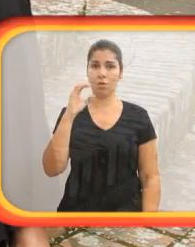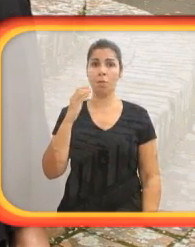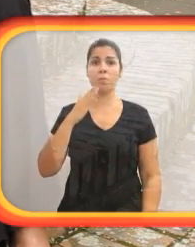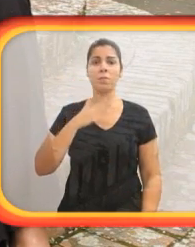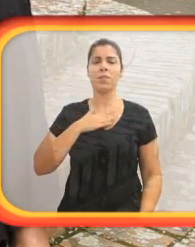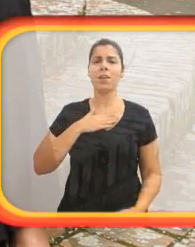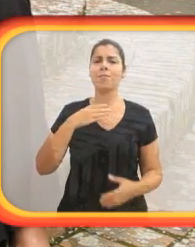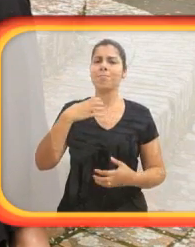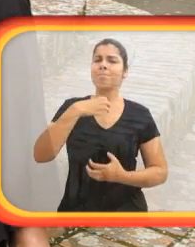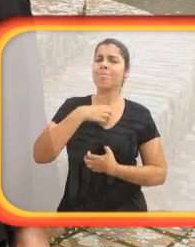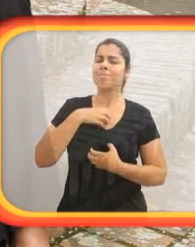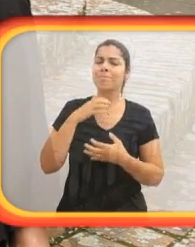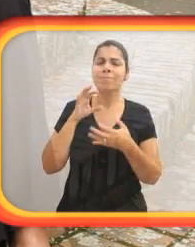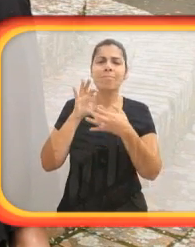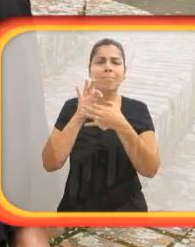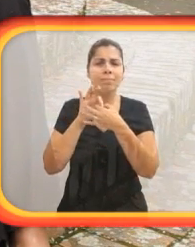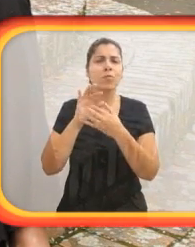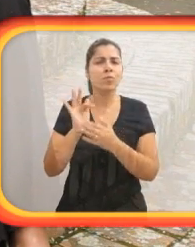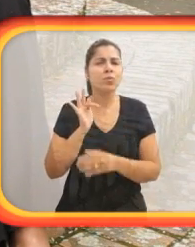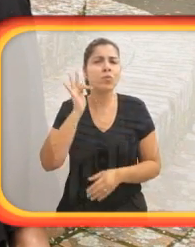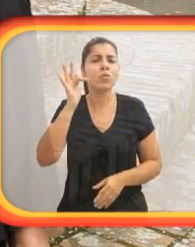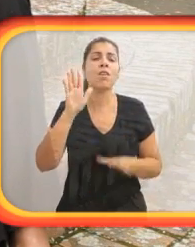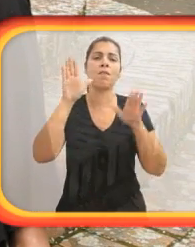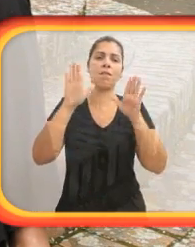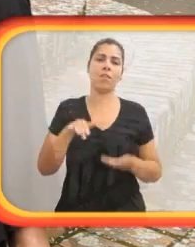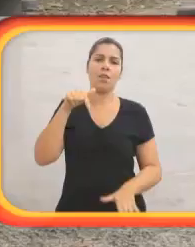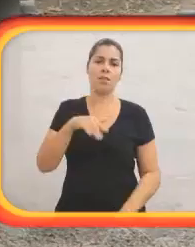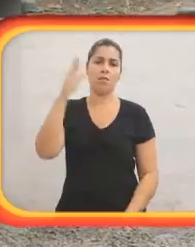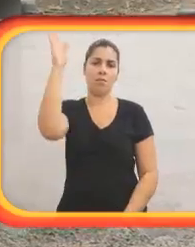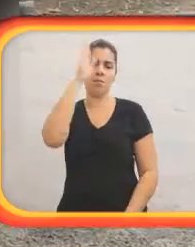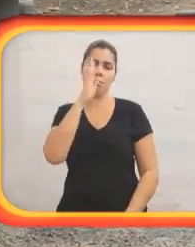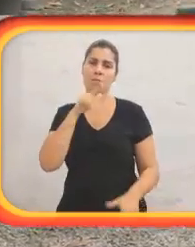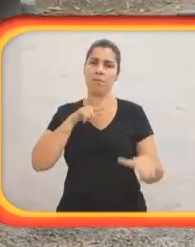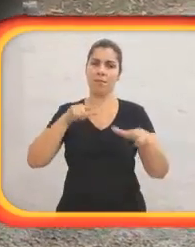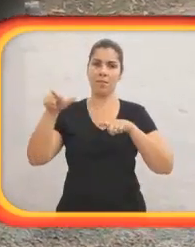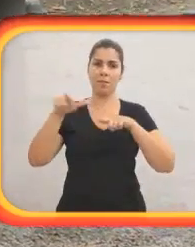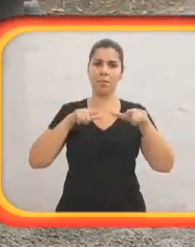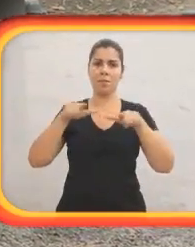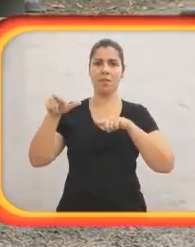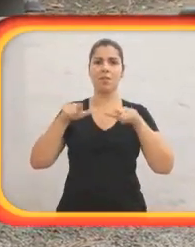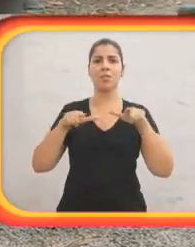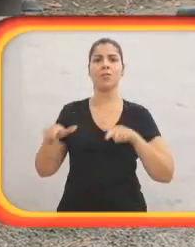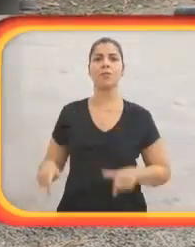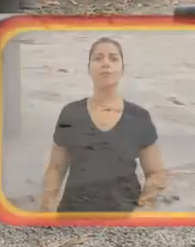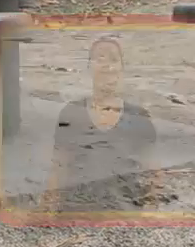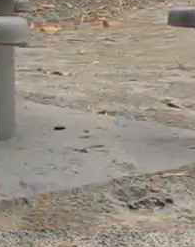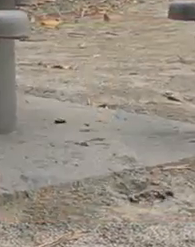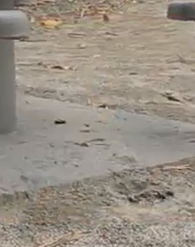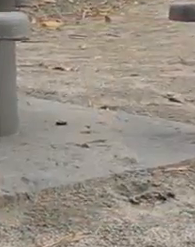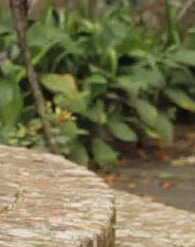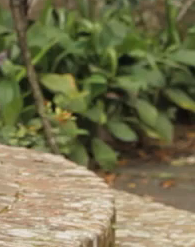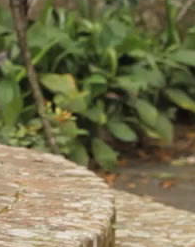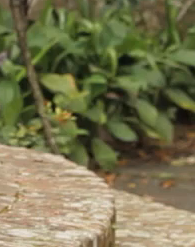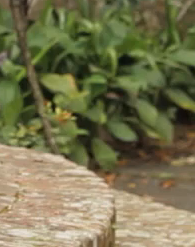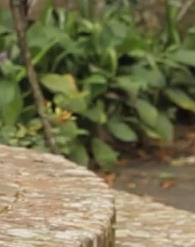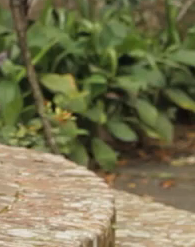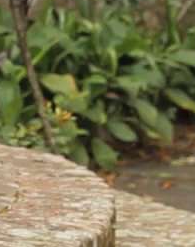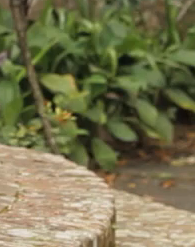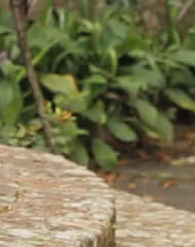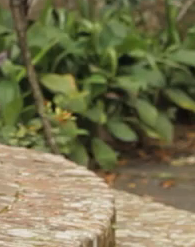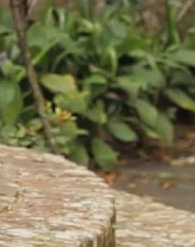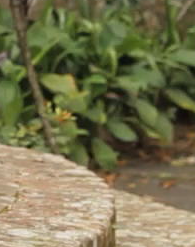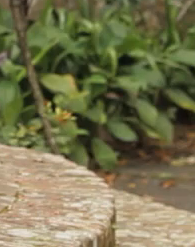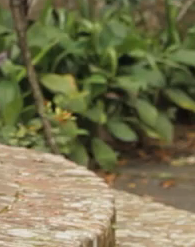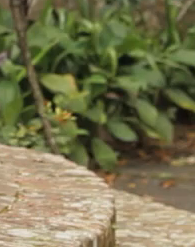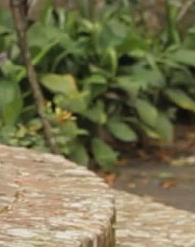de vez em quando, interpretava de inglês ou de português para tcheco. A minha intenção no